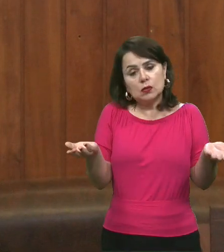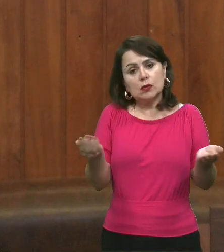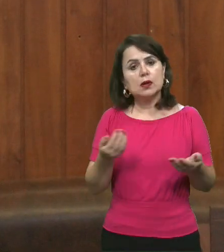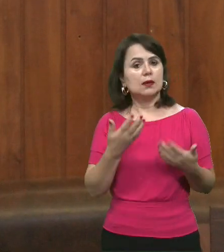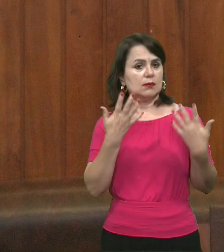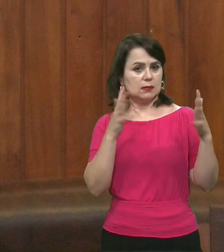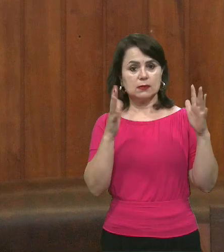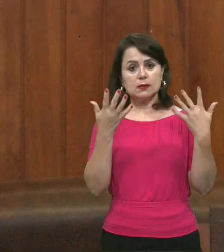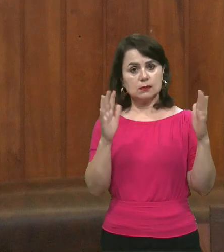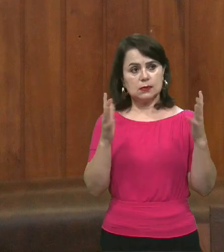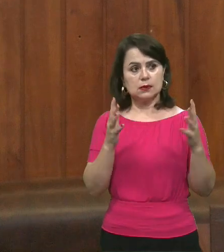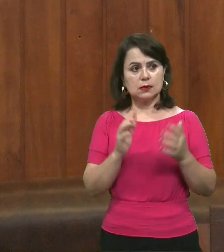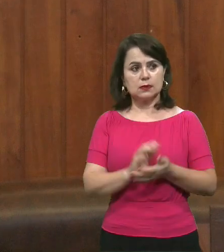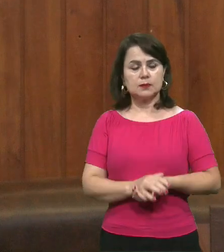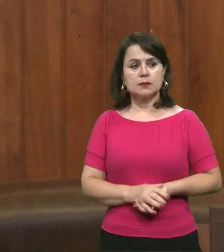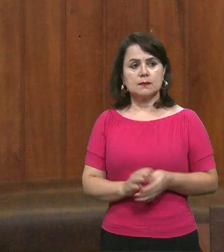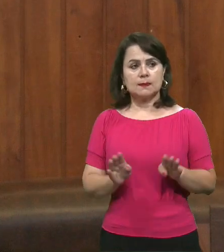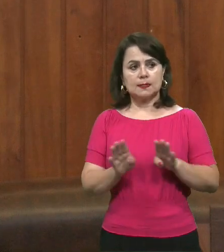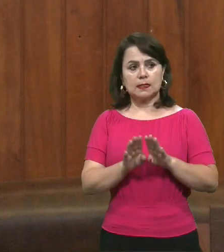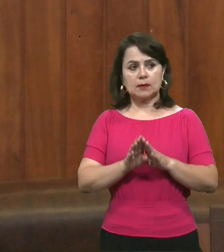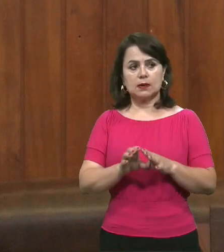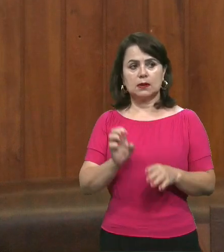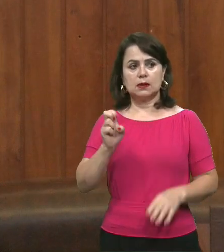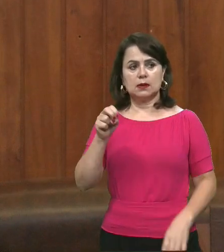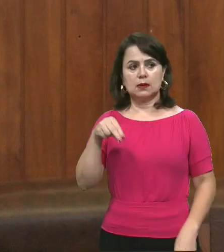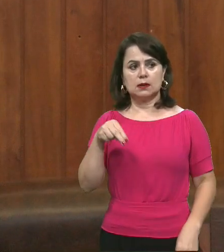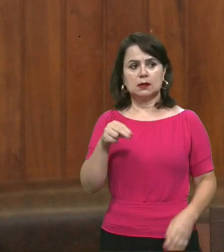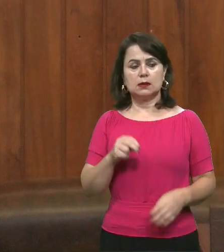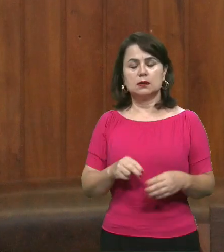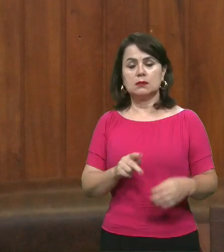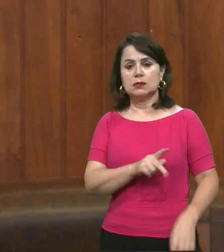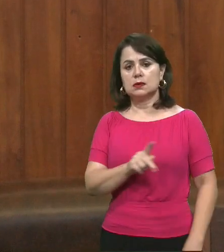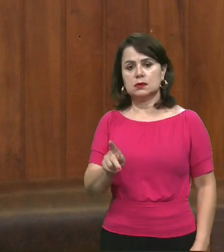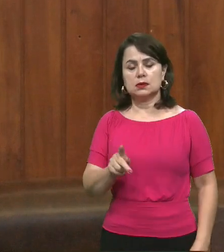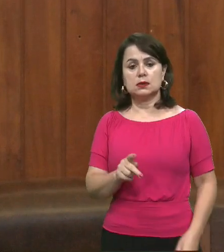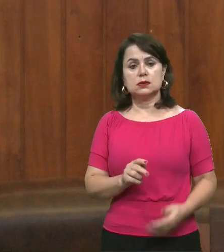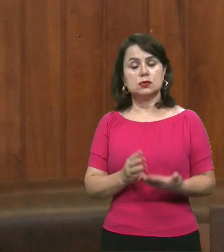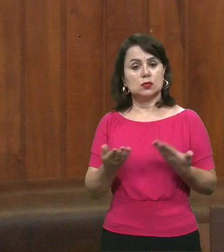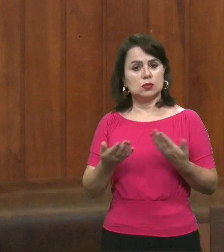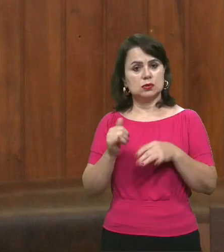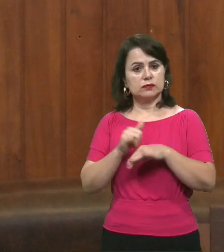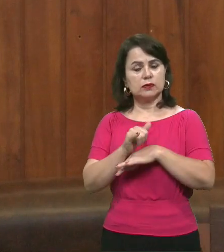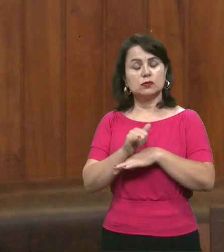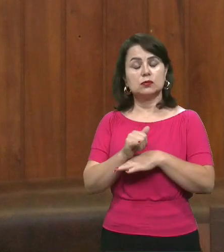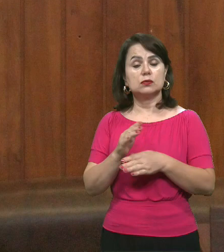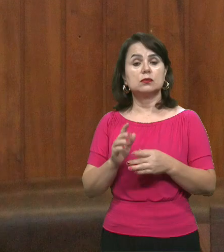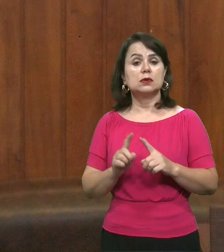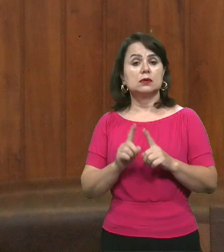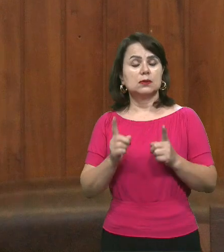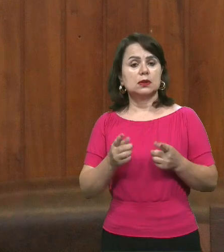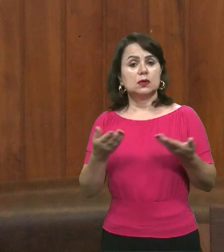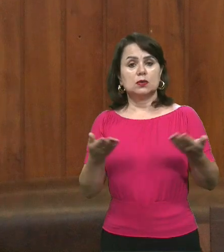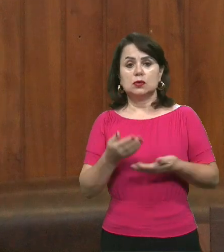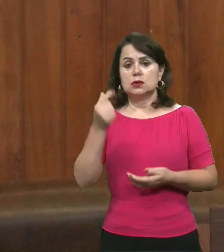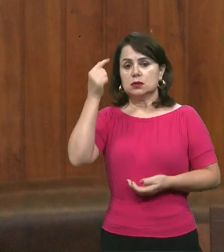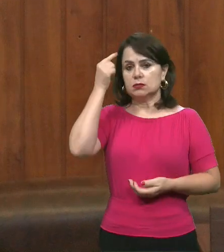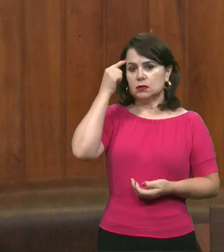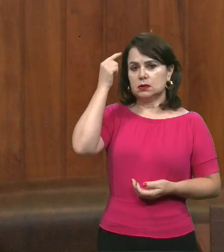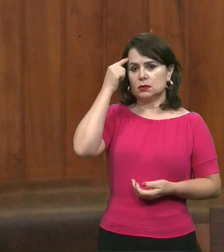valeu. Quero cumprimentar o Eduardo também, que está ausente, que eu faço aqui uma reflexão. Vocês imaginem, nós